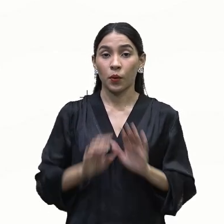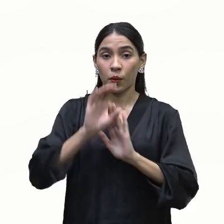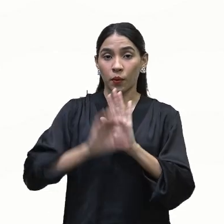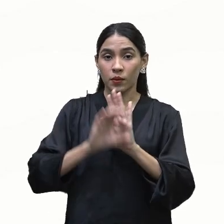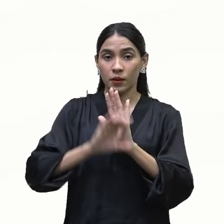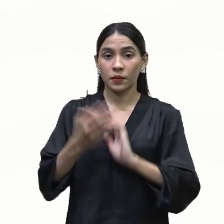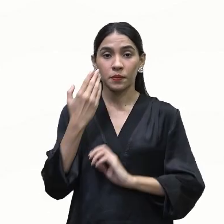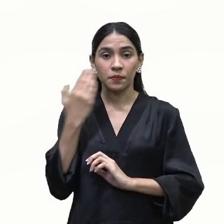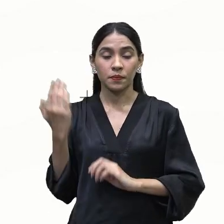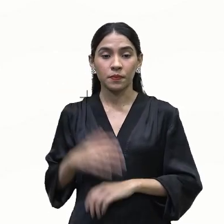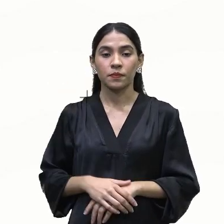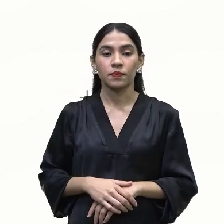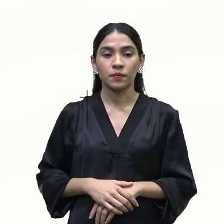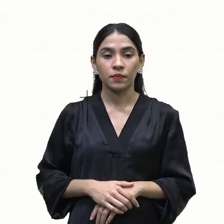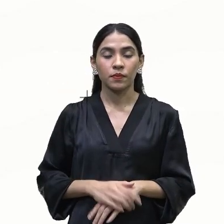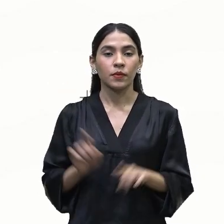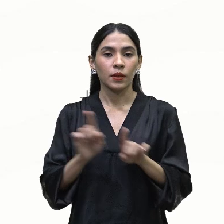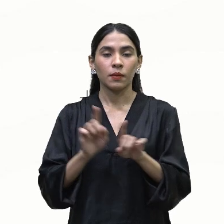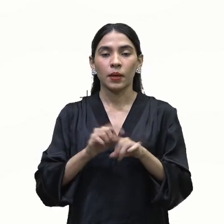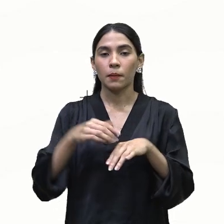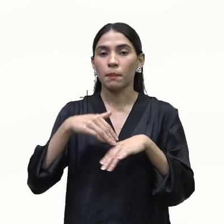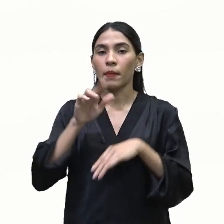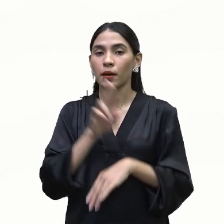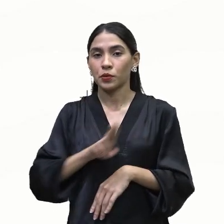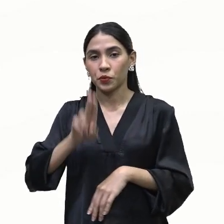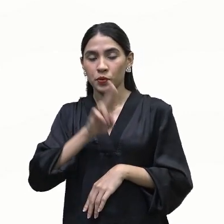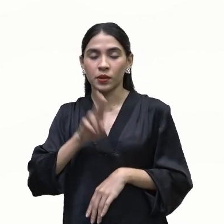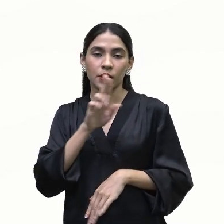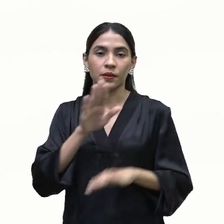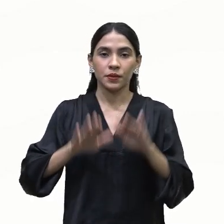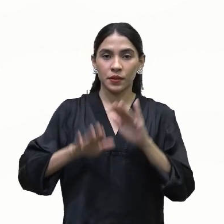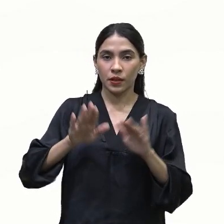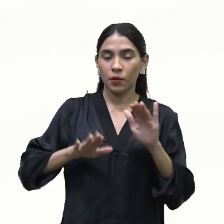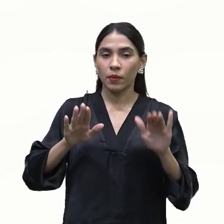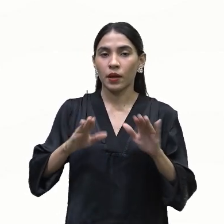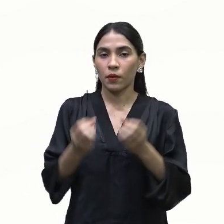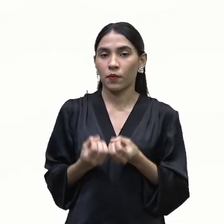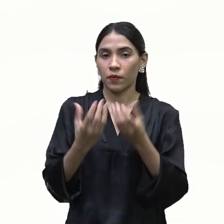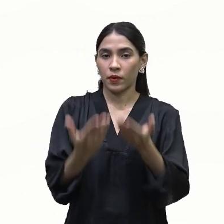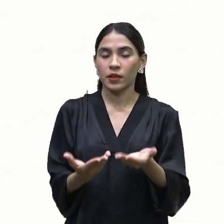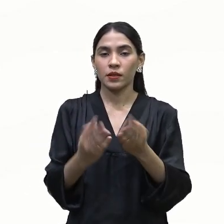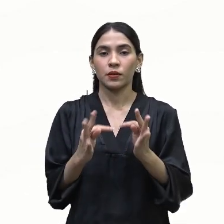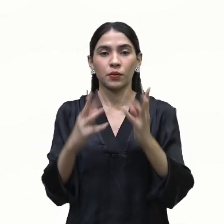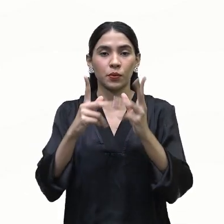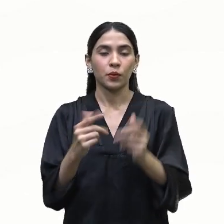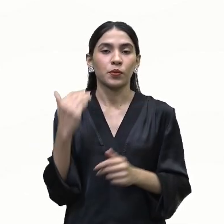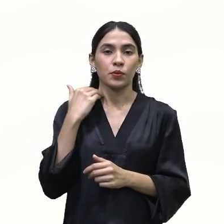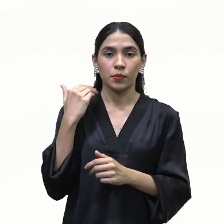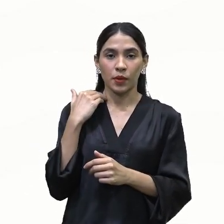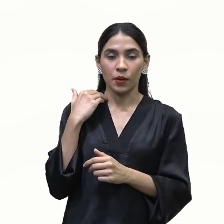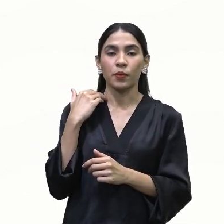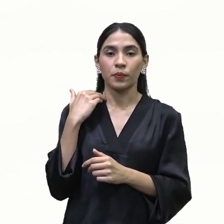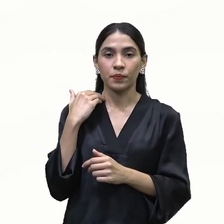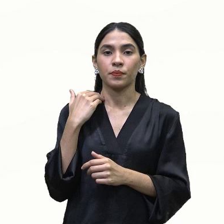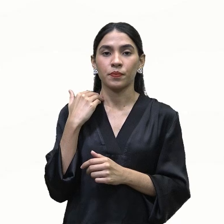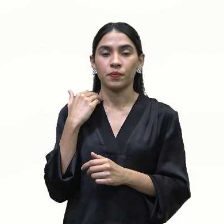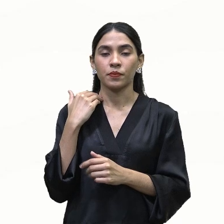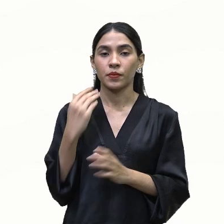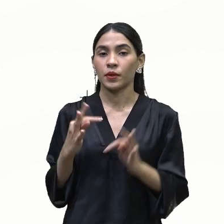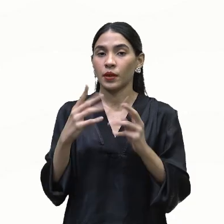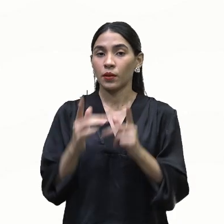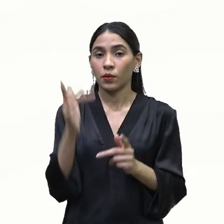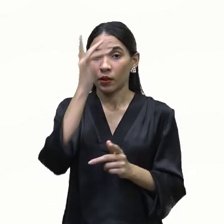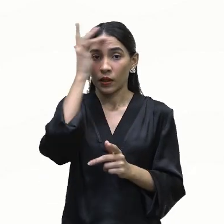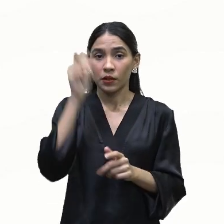definição. Esta é a modalidade mais comum e, geralmente, é oferecida por todos os bancos e a todos